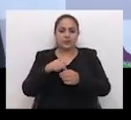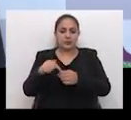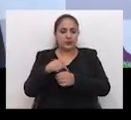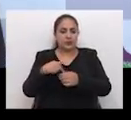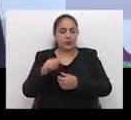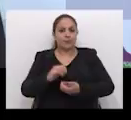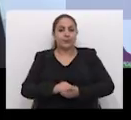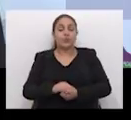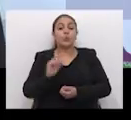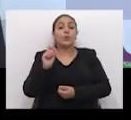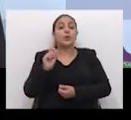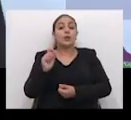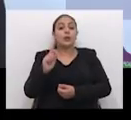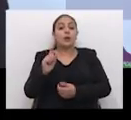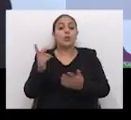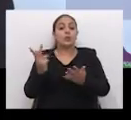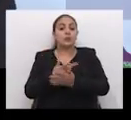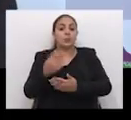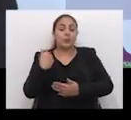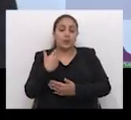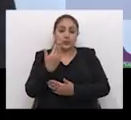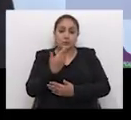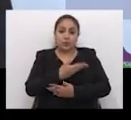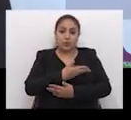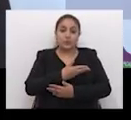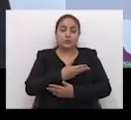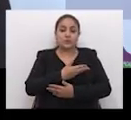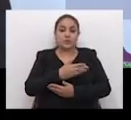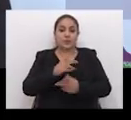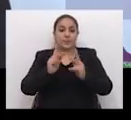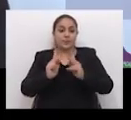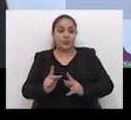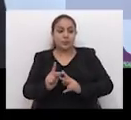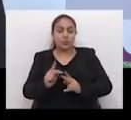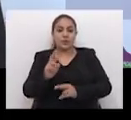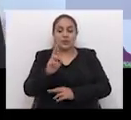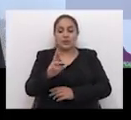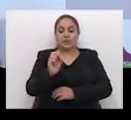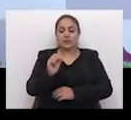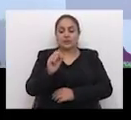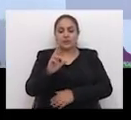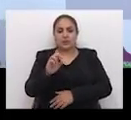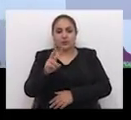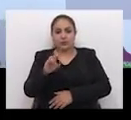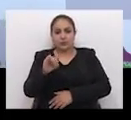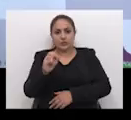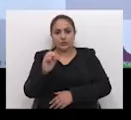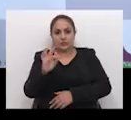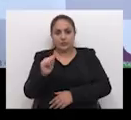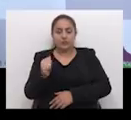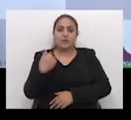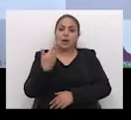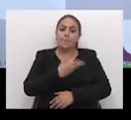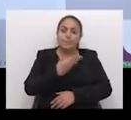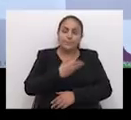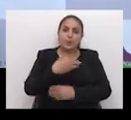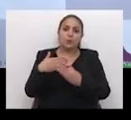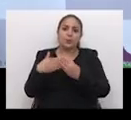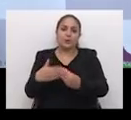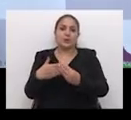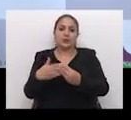nossa cidade, e o que restou para nós foram nossos reservistas, nossos amigos, nossos companheiros,